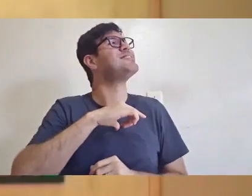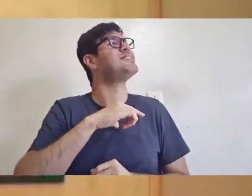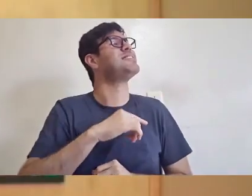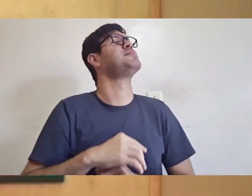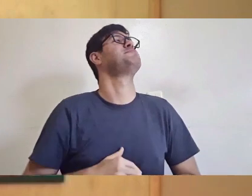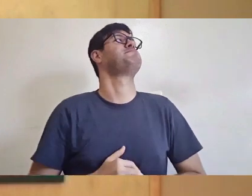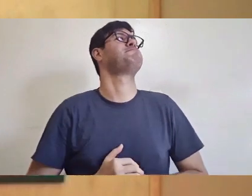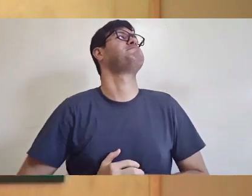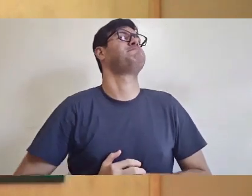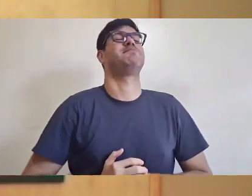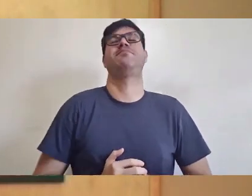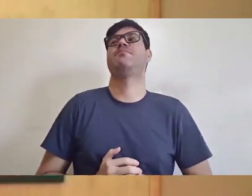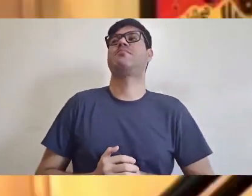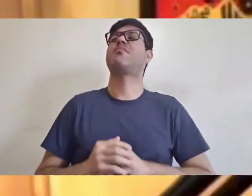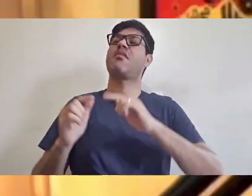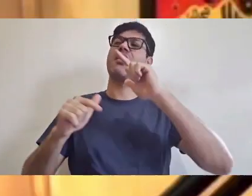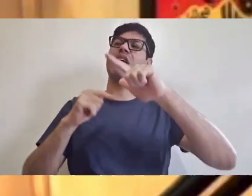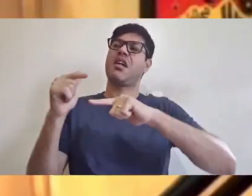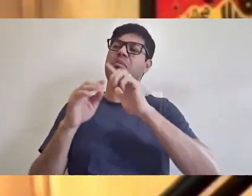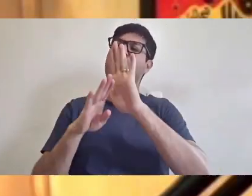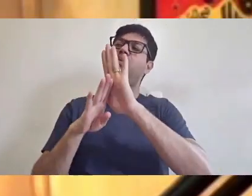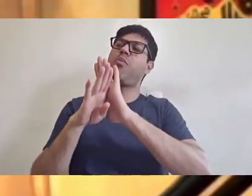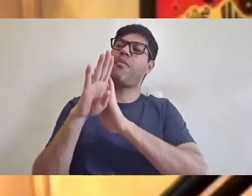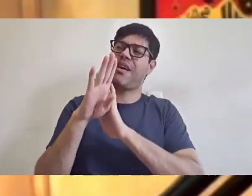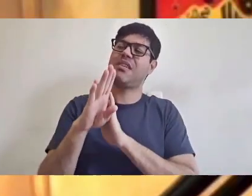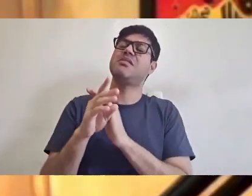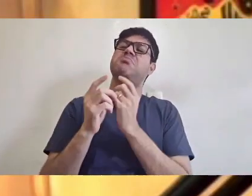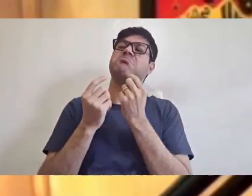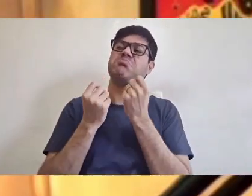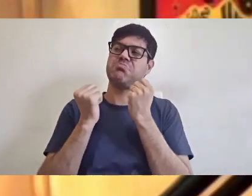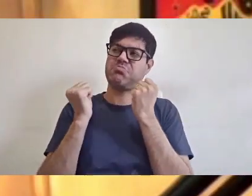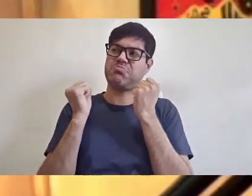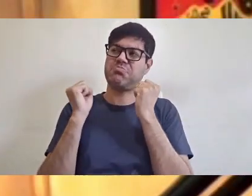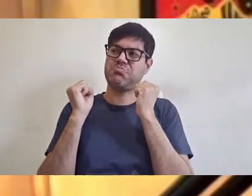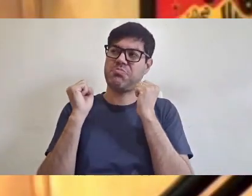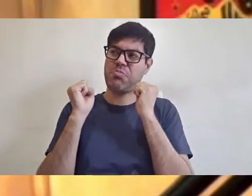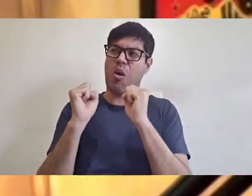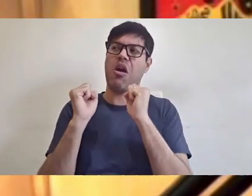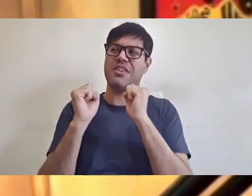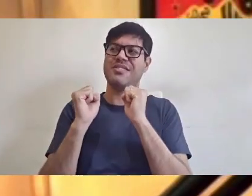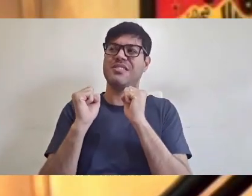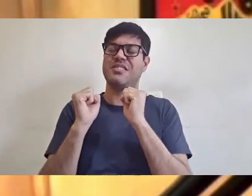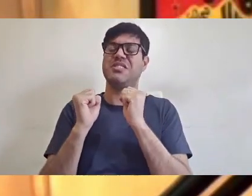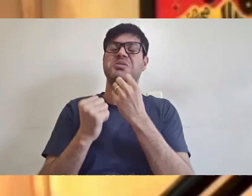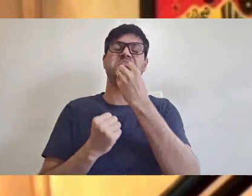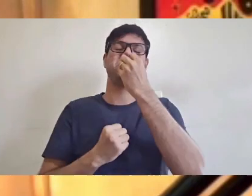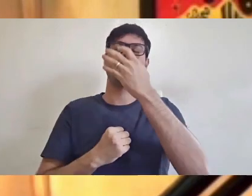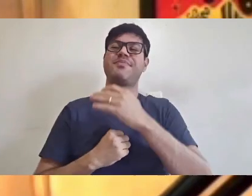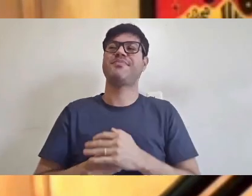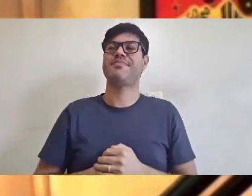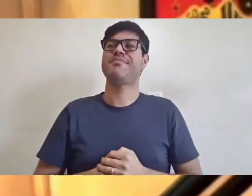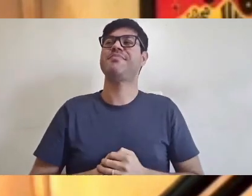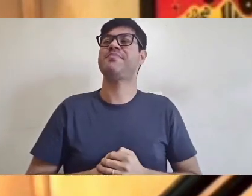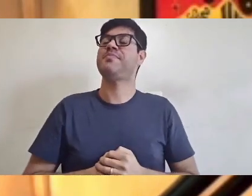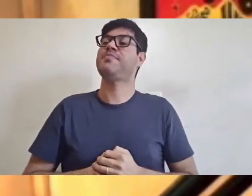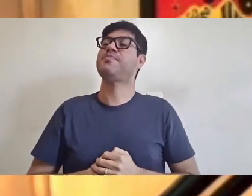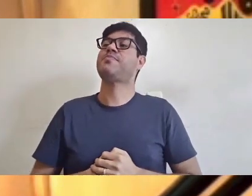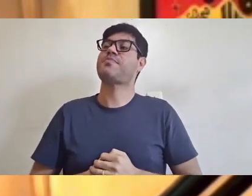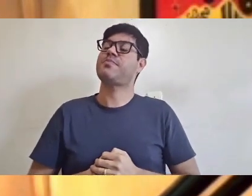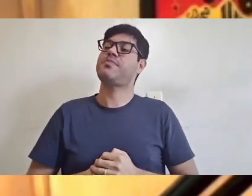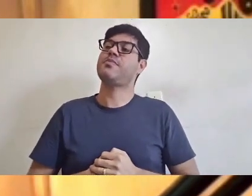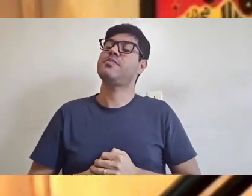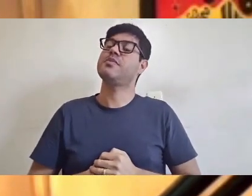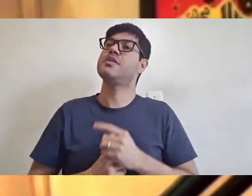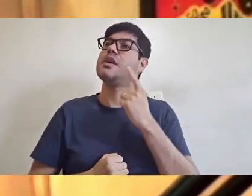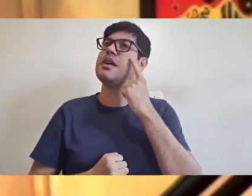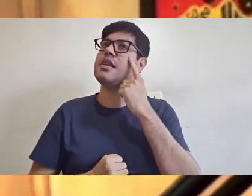Muito bom. Bom, Pedro, eu estava no distrito 4 ali, não, é o 2. Ali é o 3. 3.